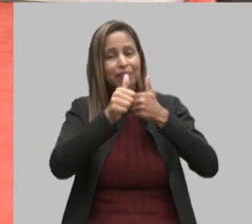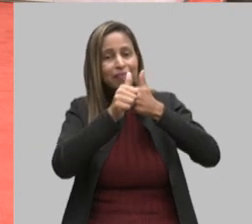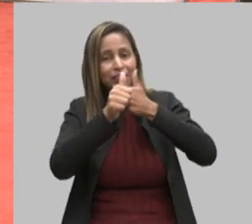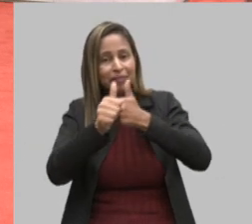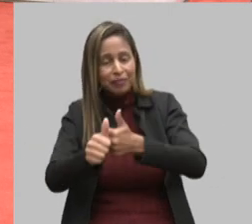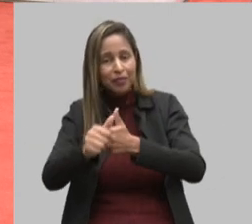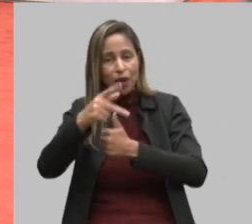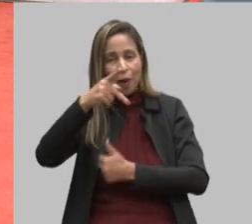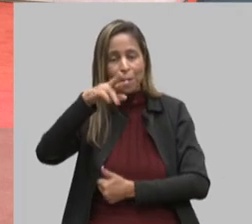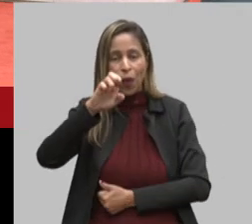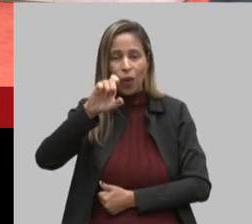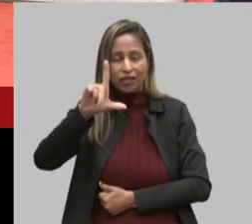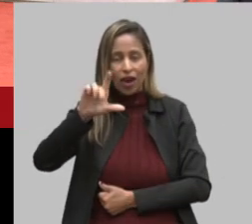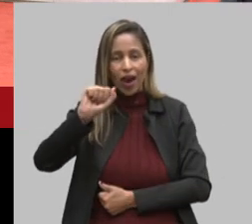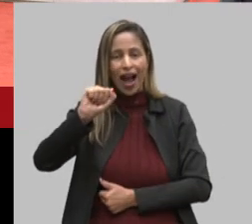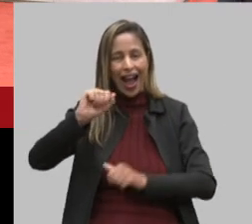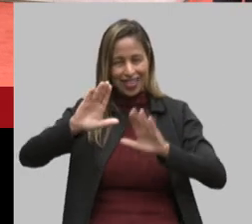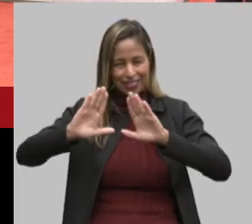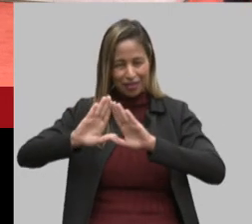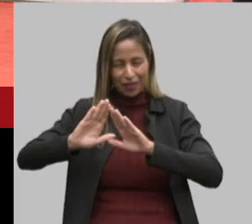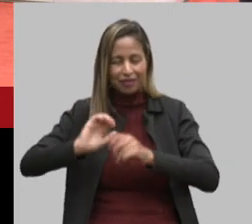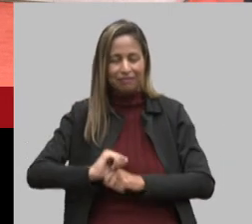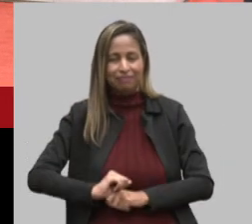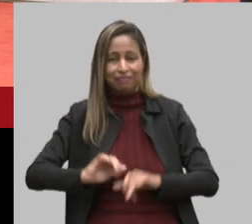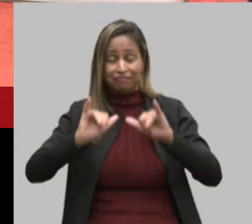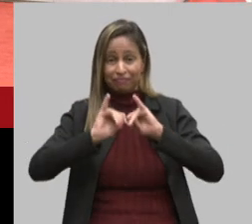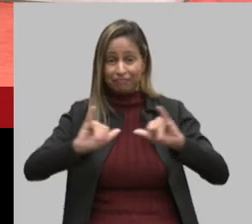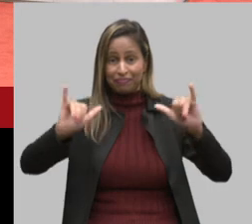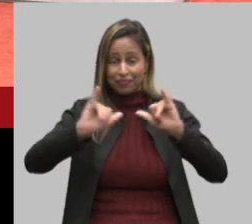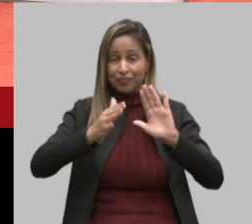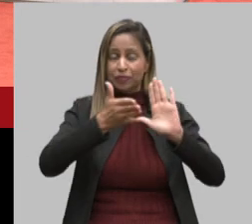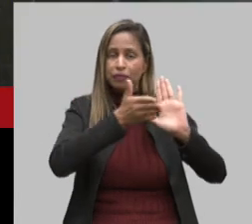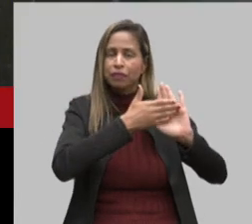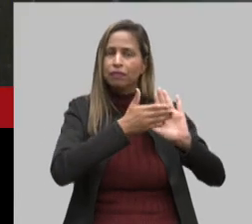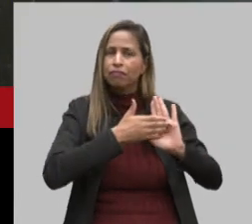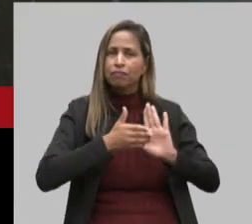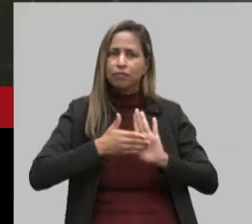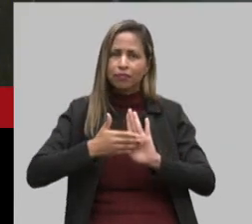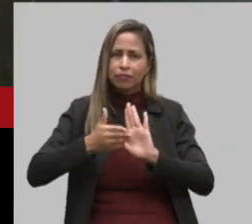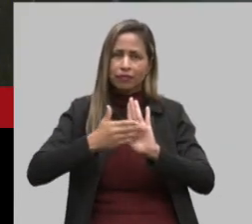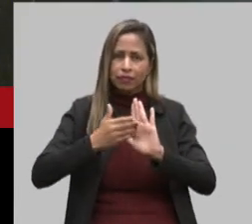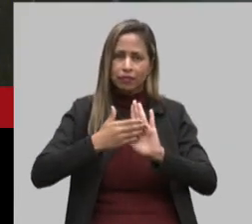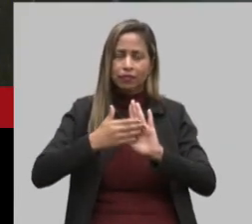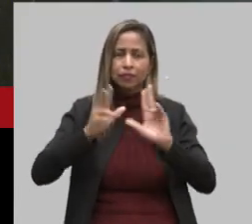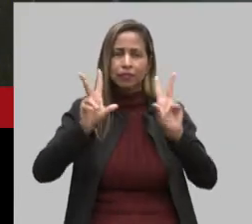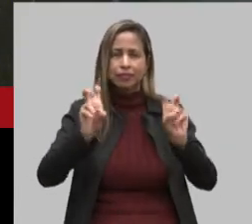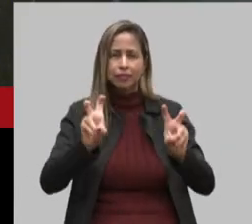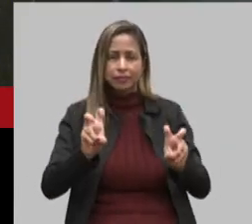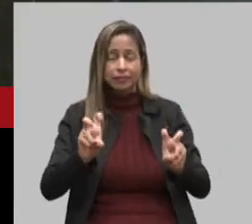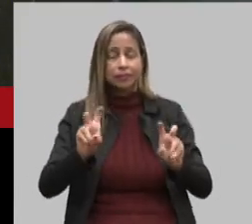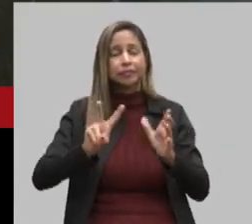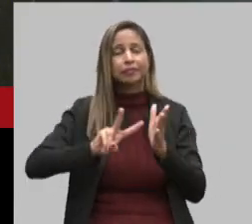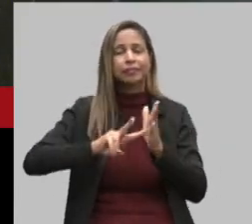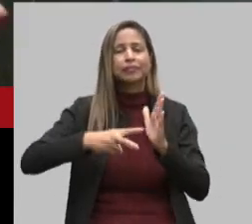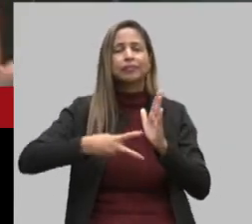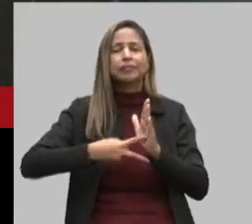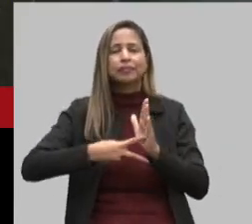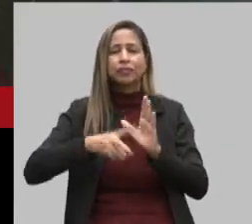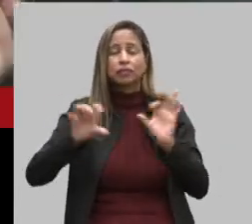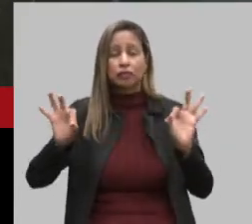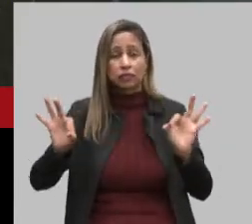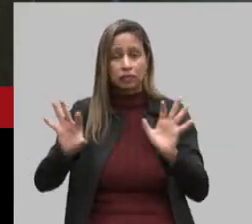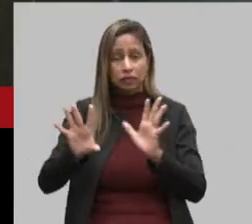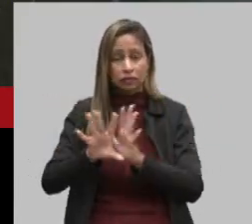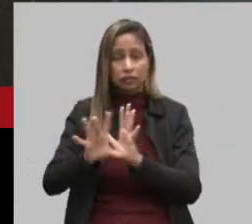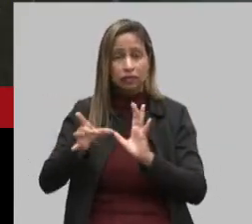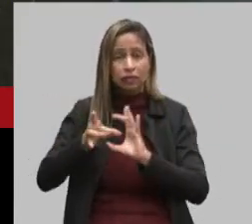Assembleia informamos que a discussão e priorização das propostas será realizada por subtemas Ou seja somente após encerrada a deliberação e